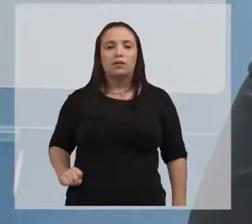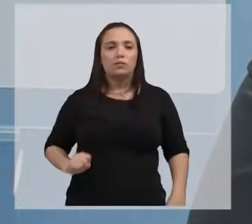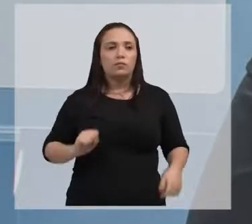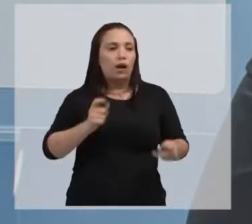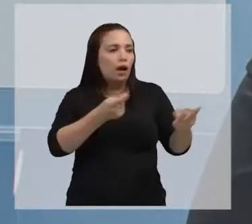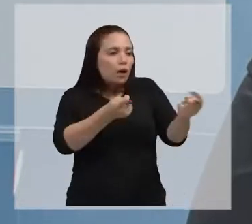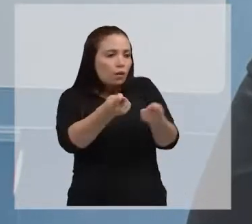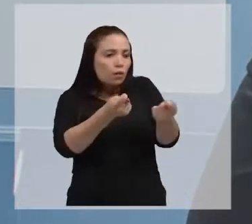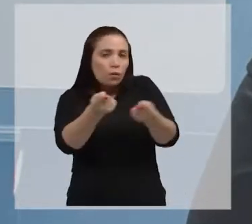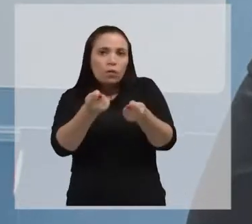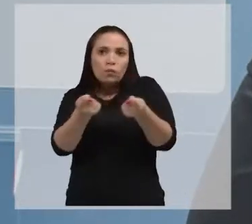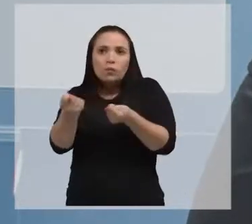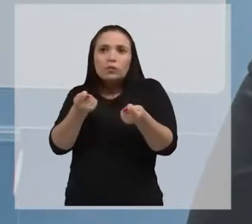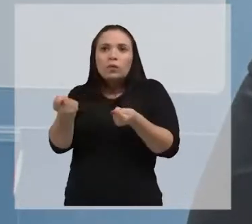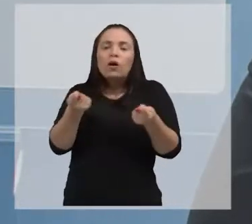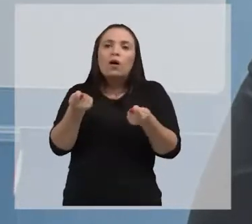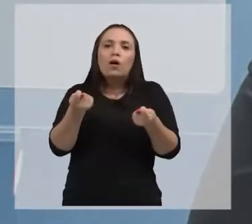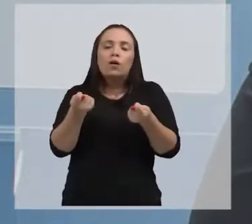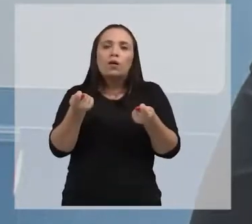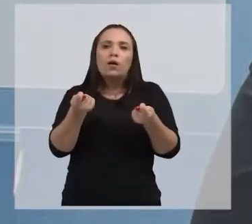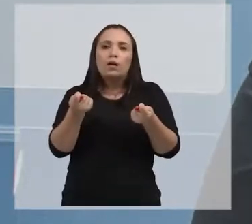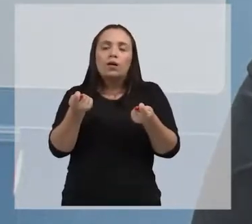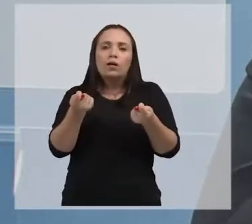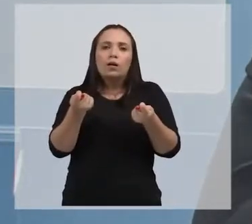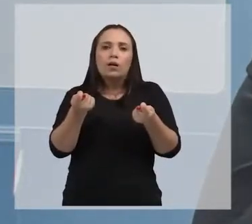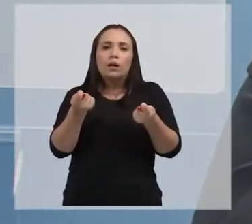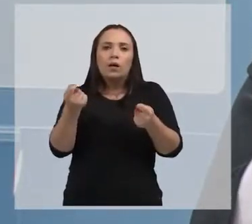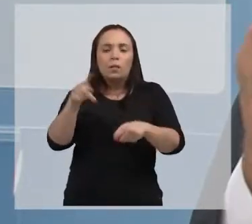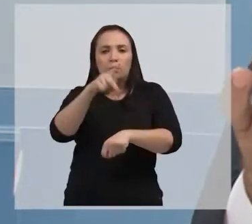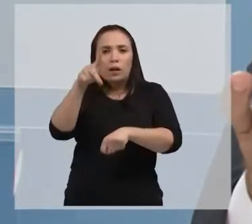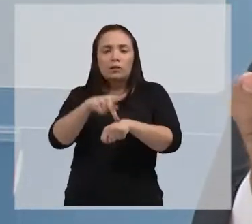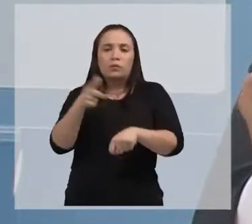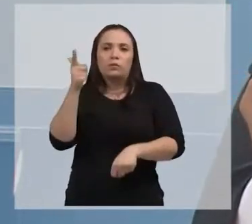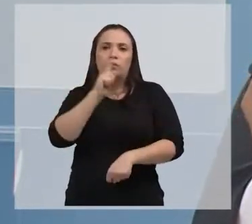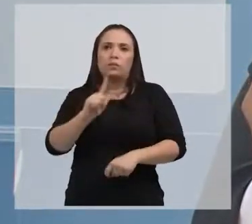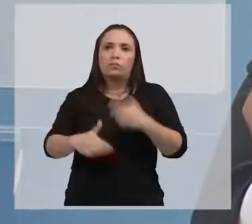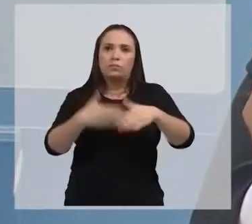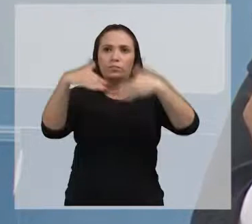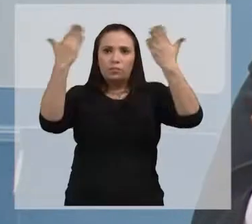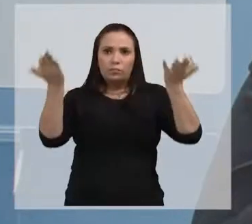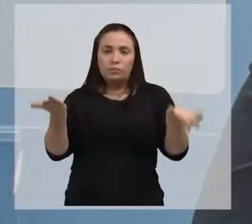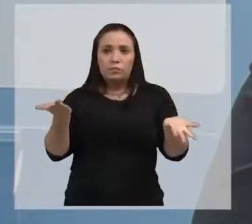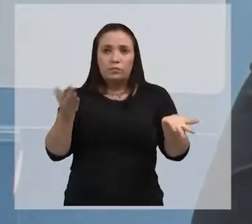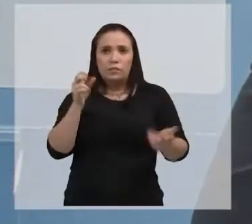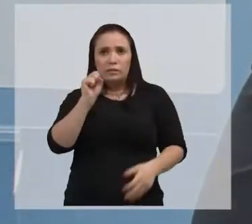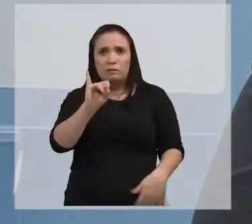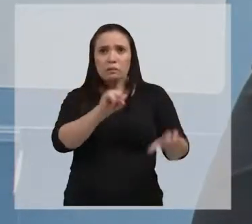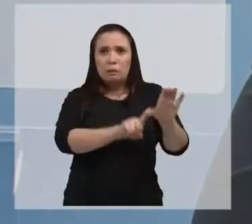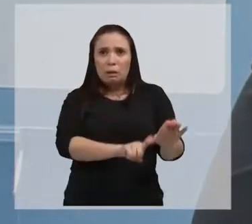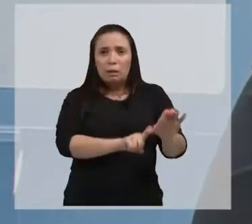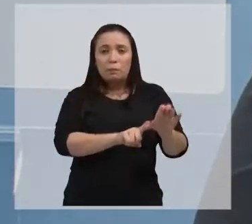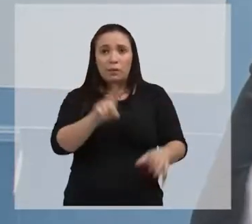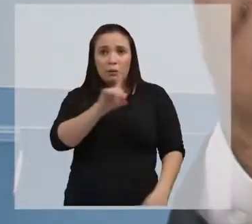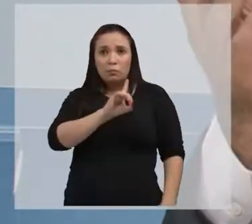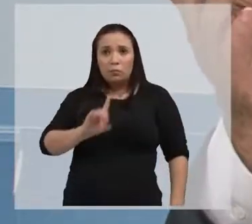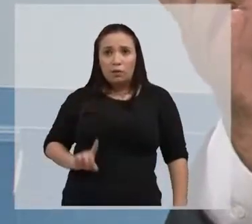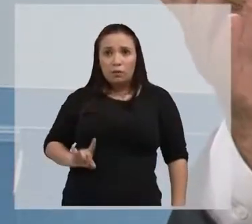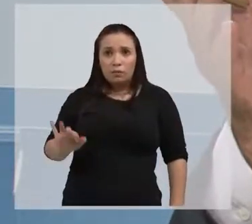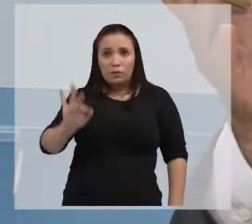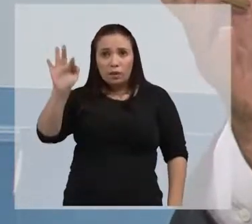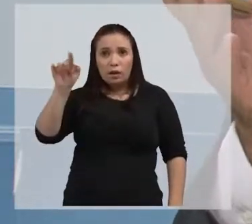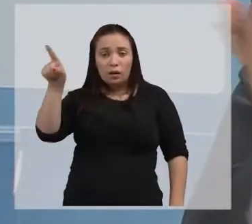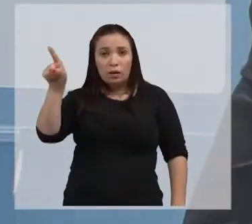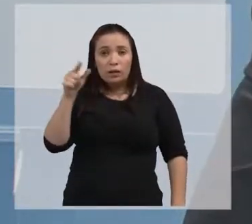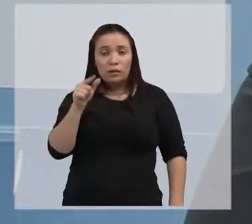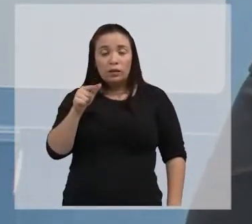forças, porque o Senado é que faz com que esse país seja uma federação. E se fosse depender da Câmara, que lá eles têm quase